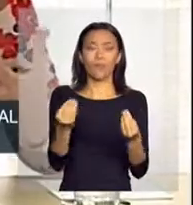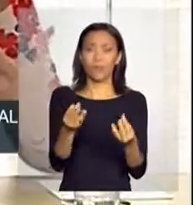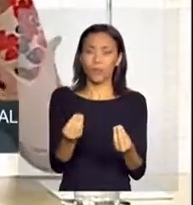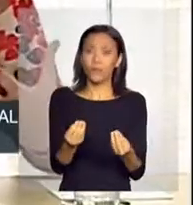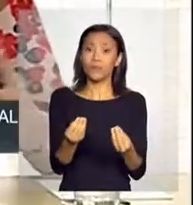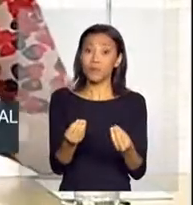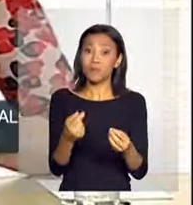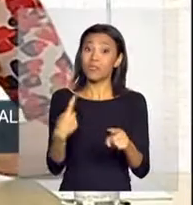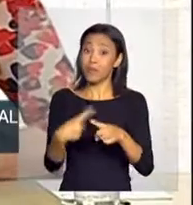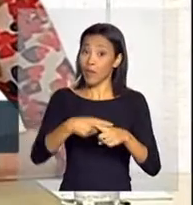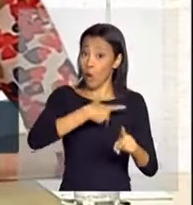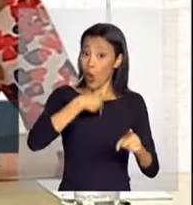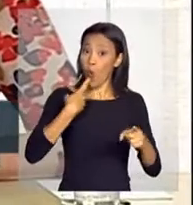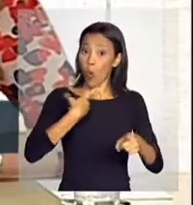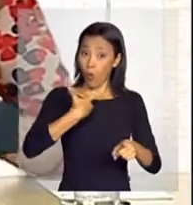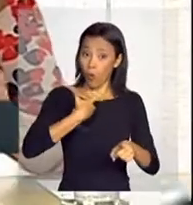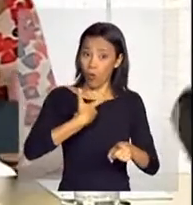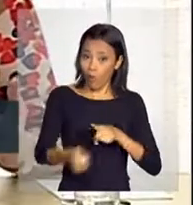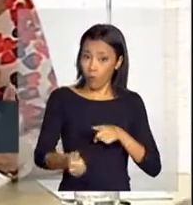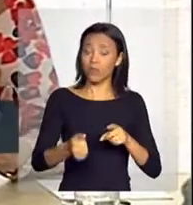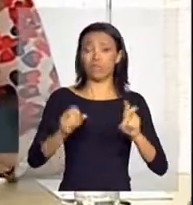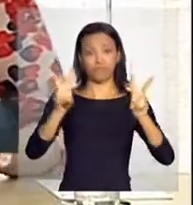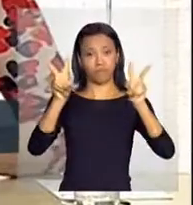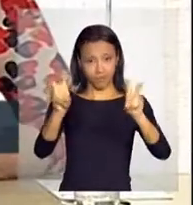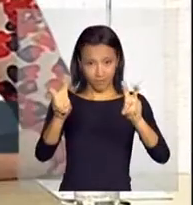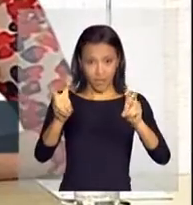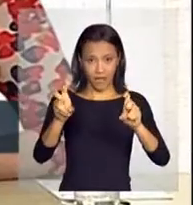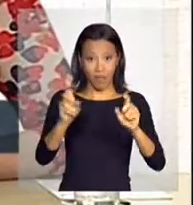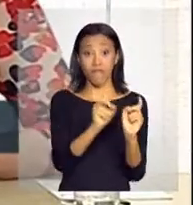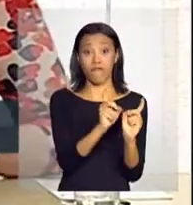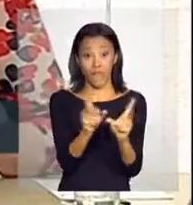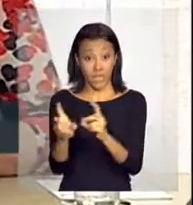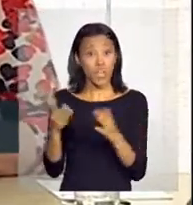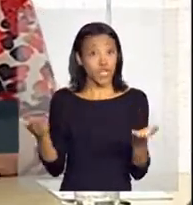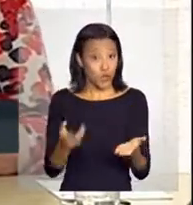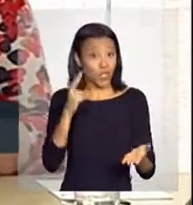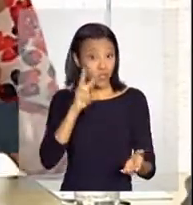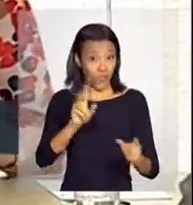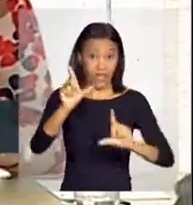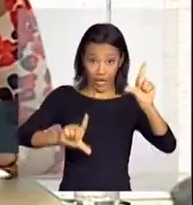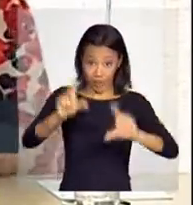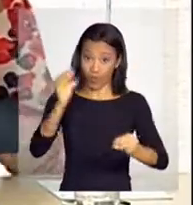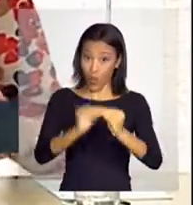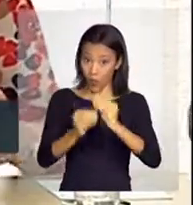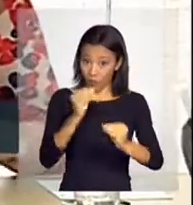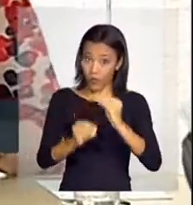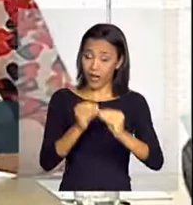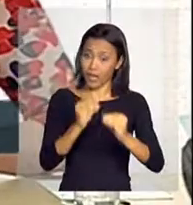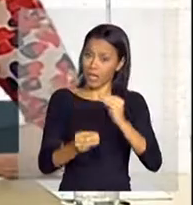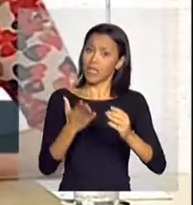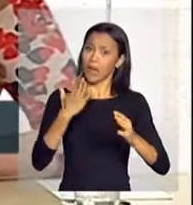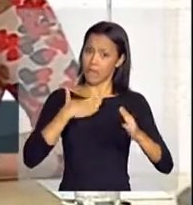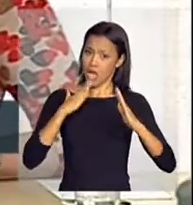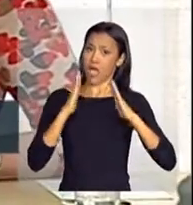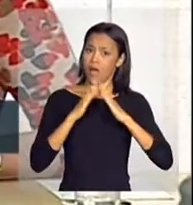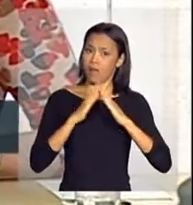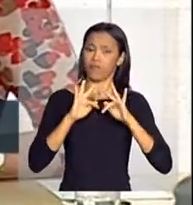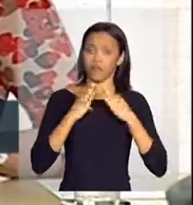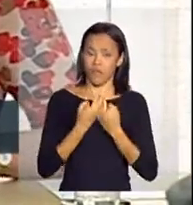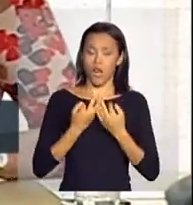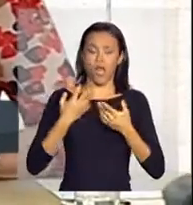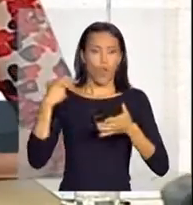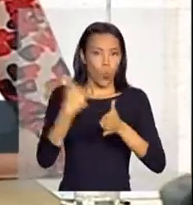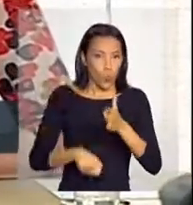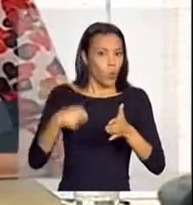em relação ao enfrentamento desse crime e muito daquilo que a gente vê na novela e na minha casa é uma luta diária não sei na casa de vocês